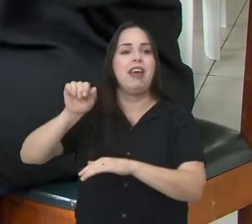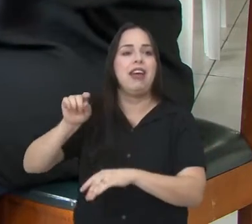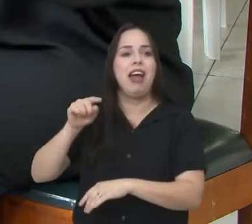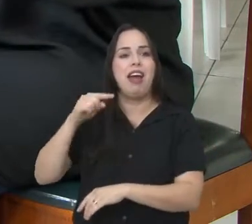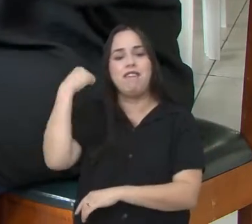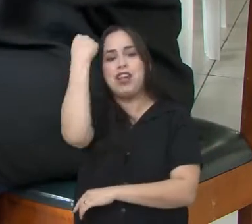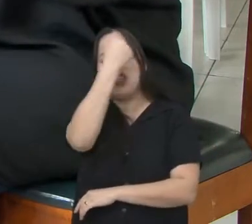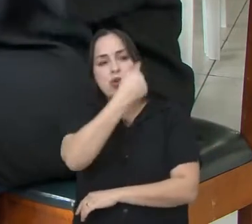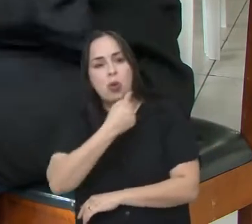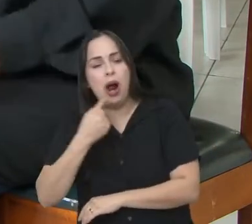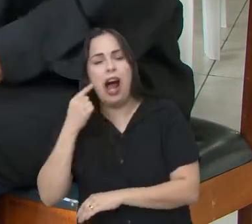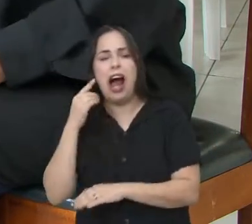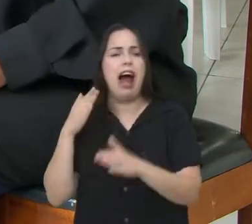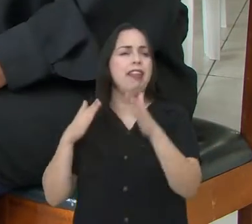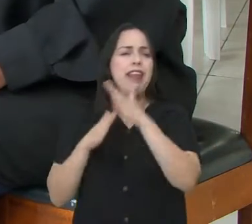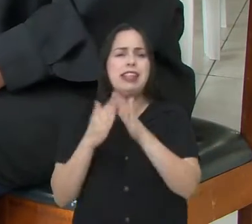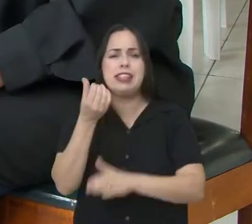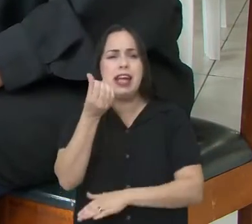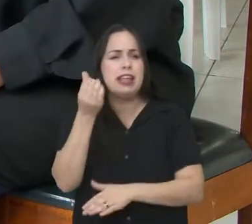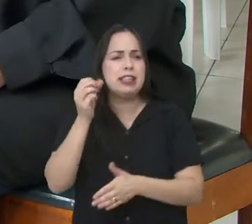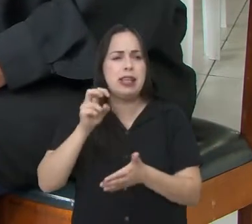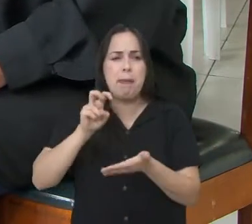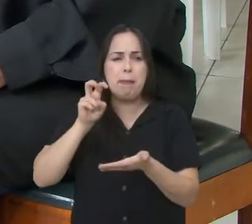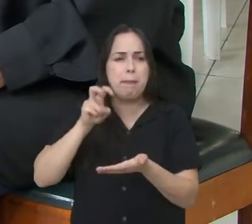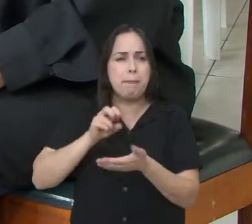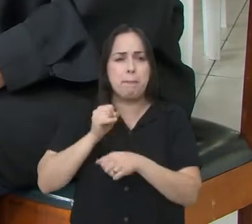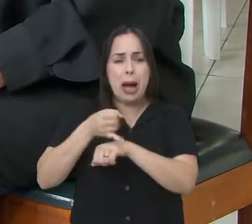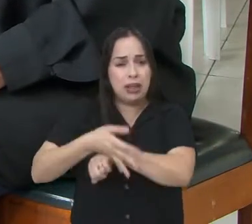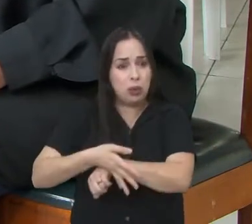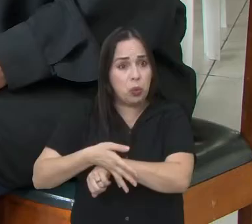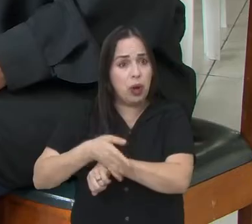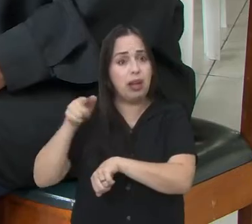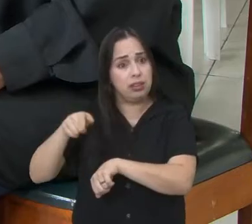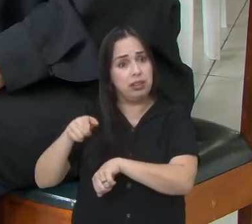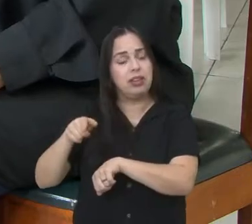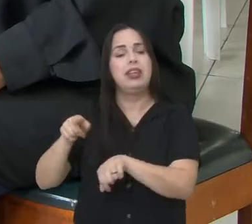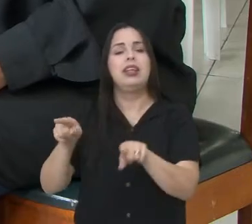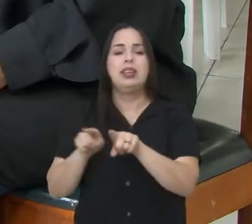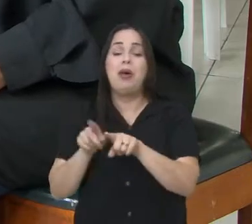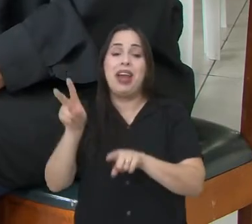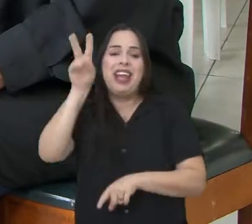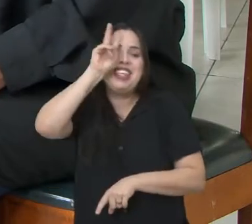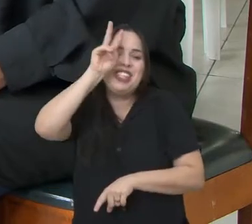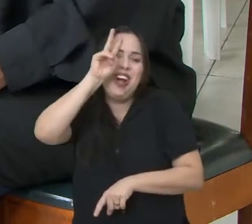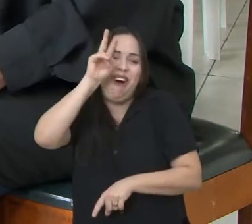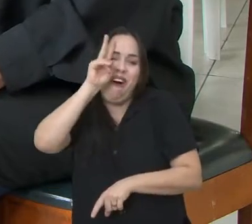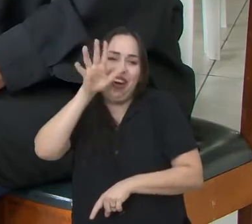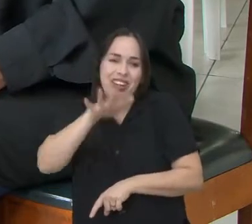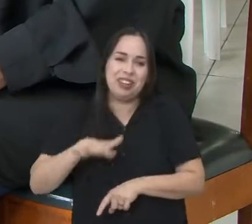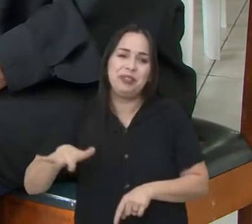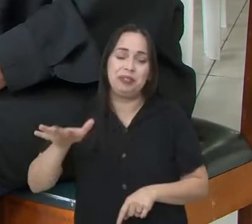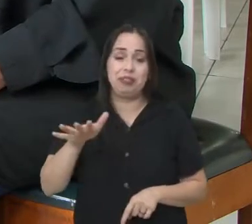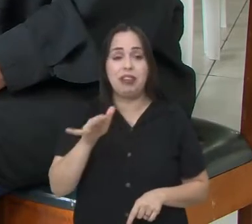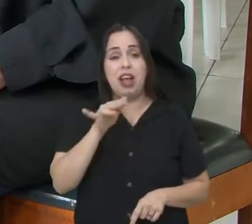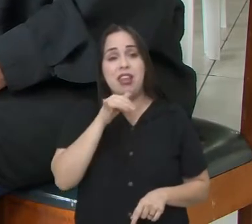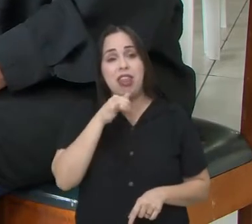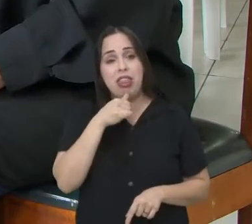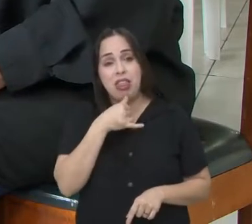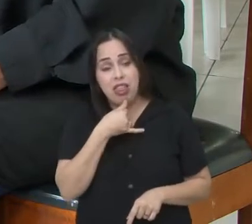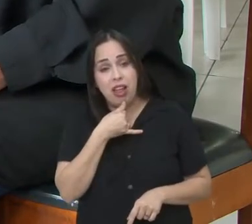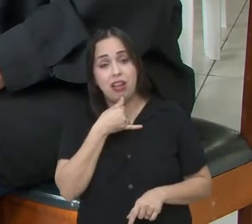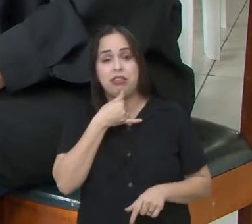24 horas 6 horas da quase, manhã, né? 7 horas da manhã. E o Corujão fazia parte dessa história, né? Infelizmente